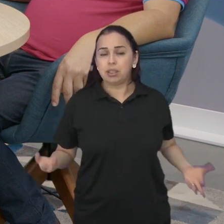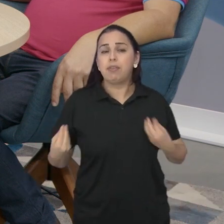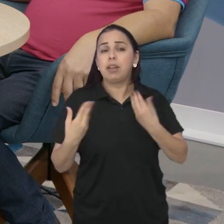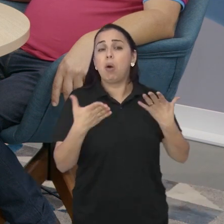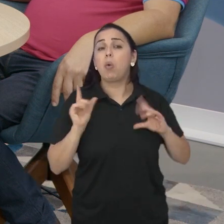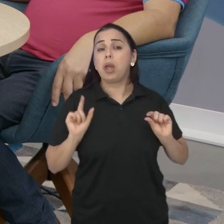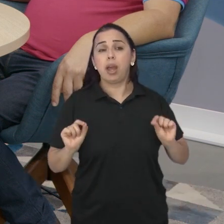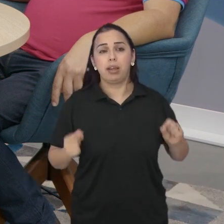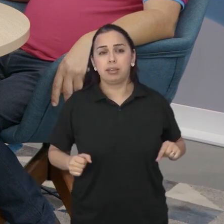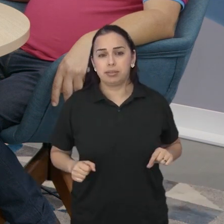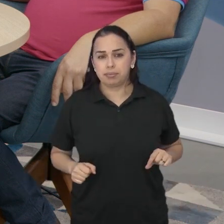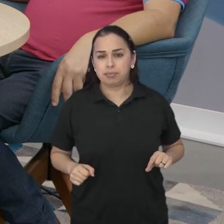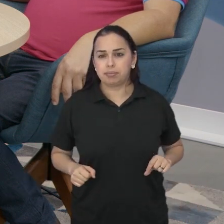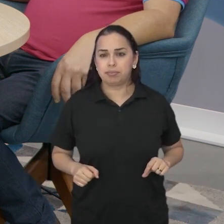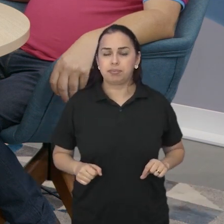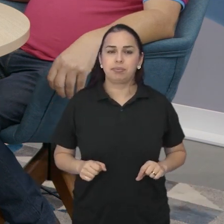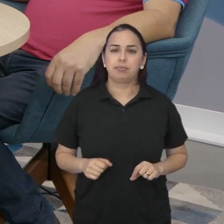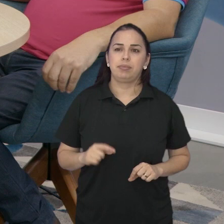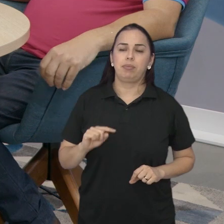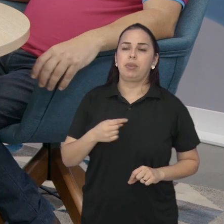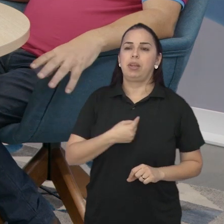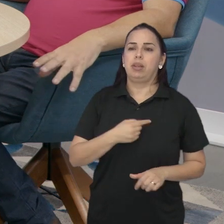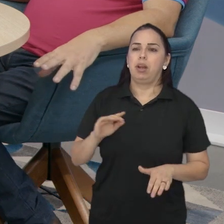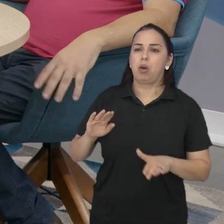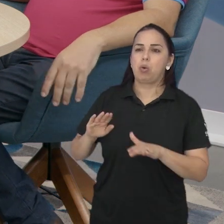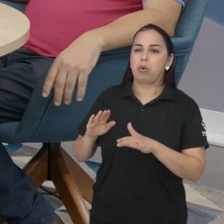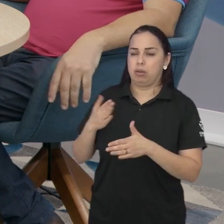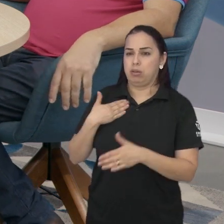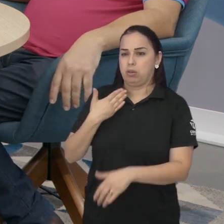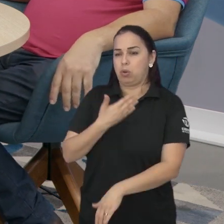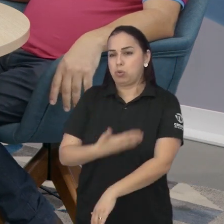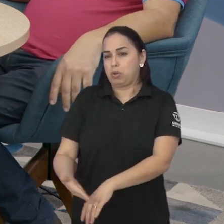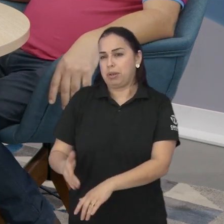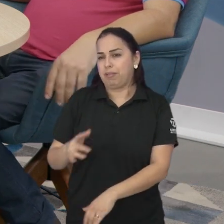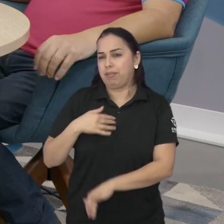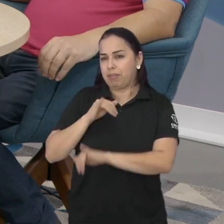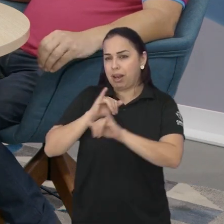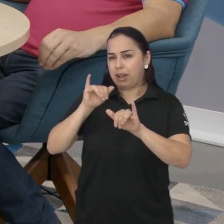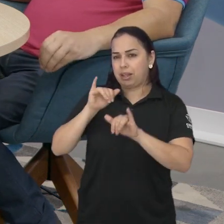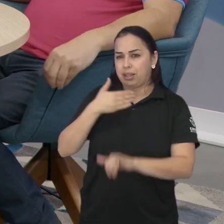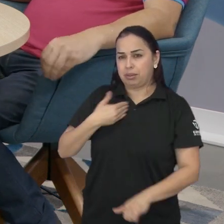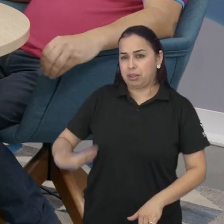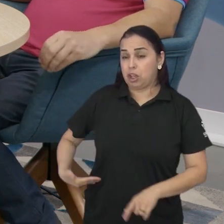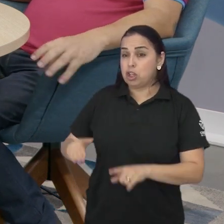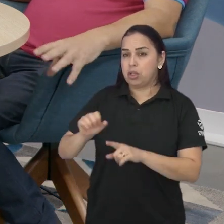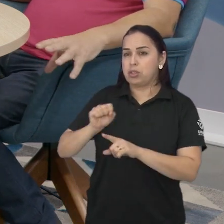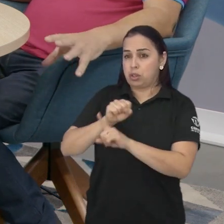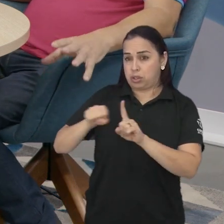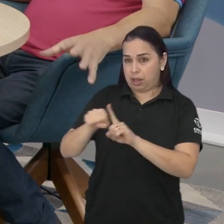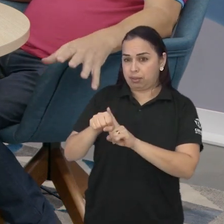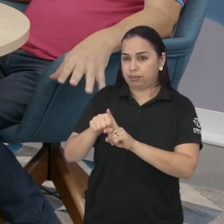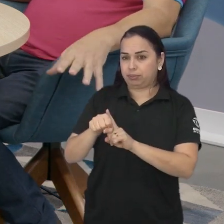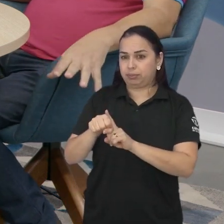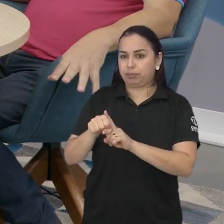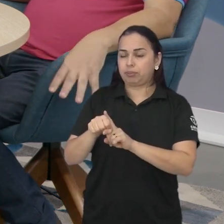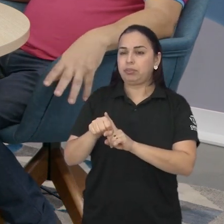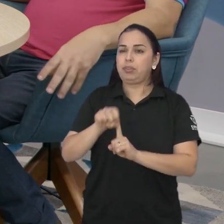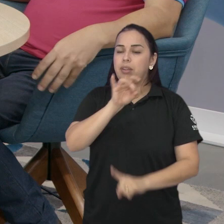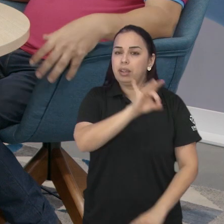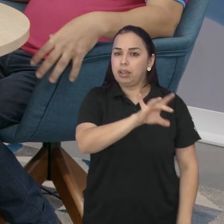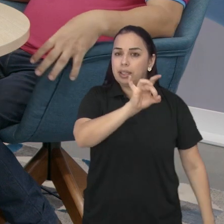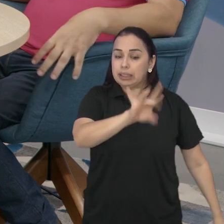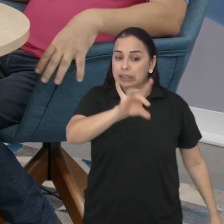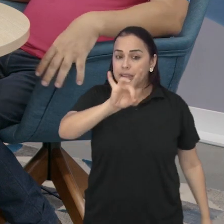ofertar para ele? A gente costuma dizer que a Política Nacional de Assistência Social, ela diz do plano individual de atendimento. Sim.